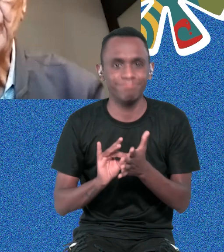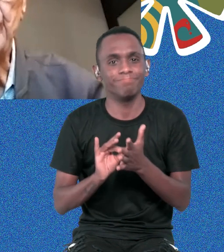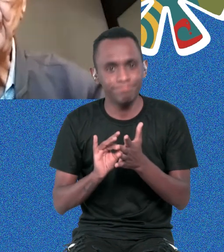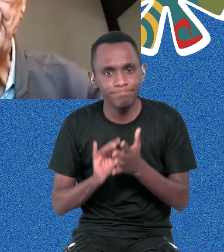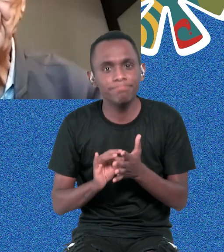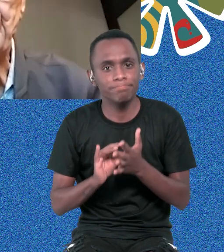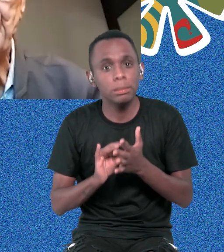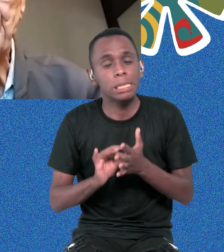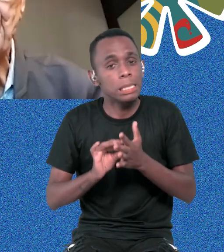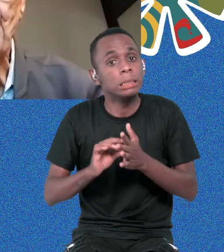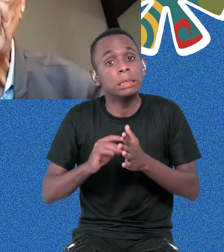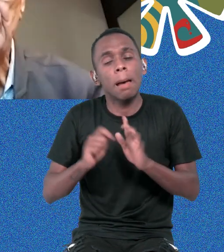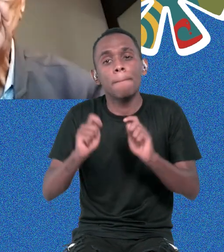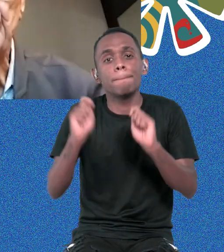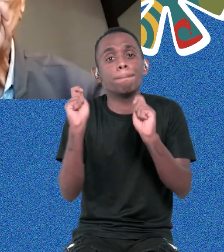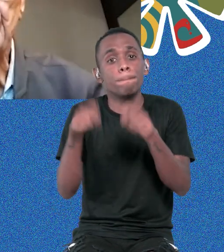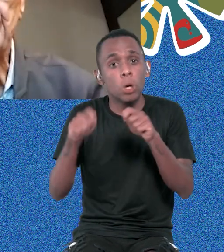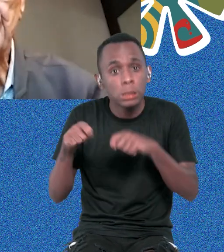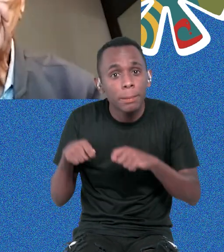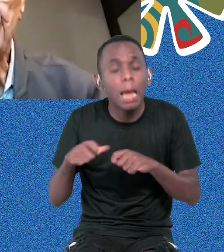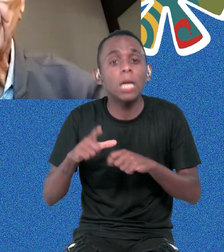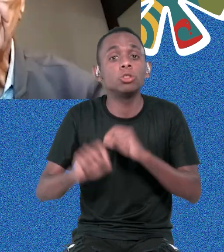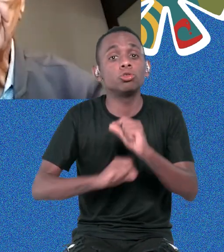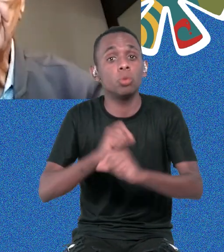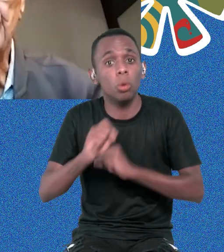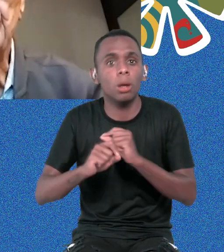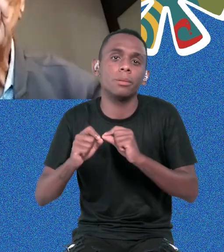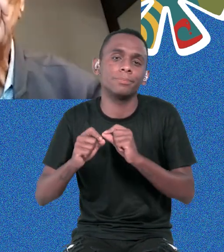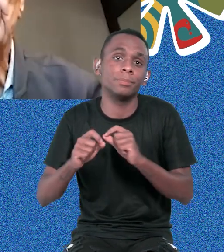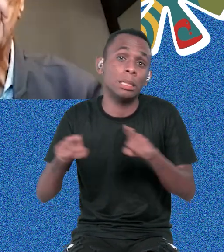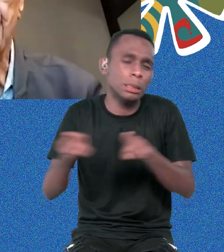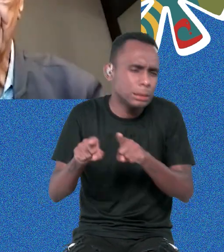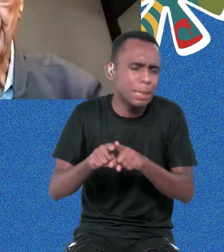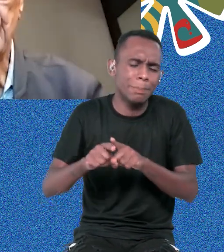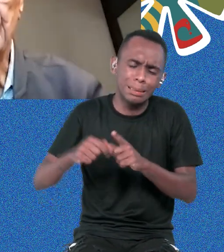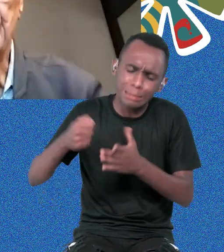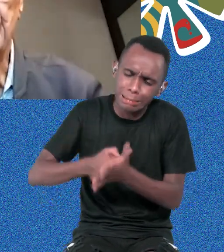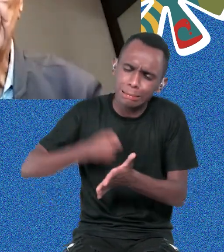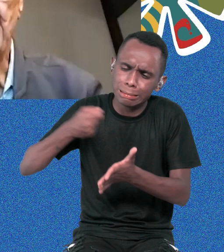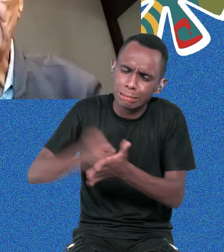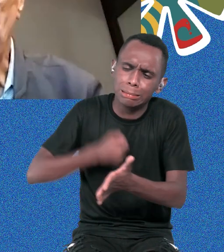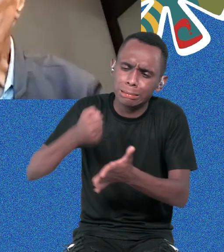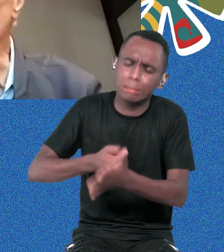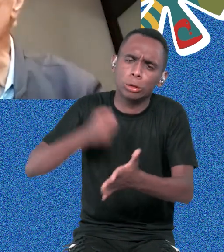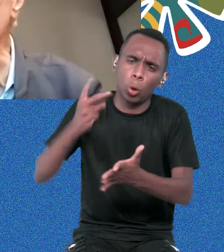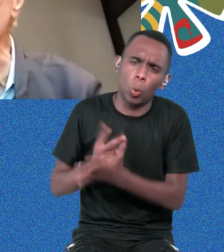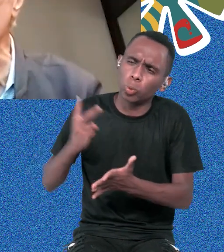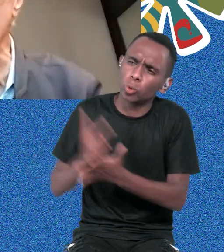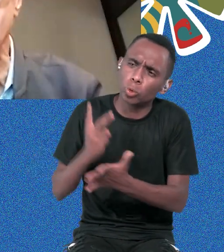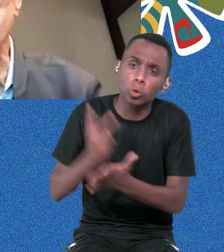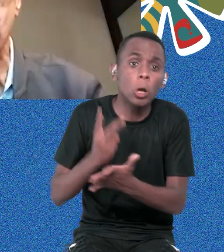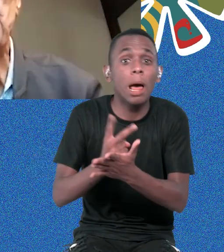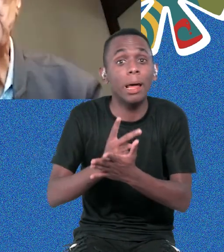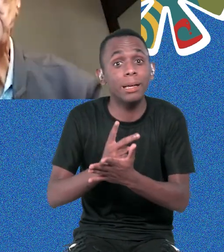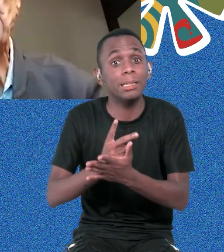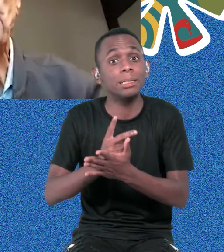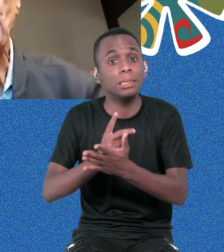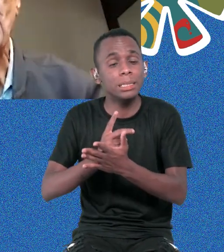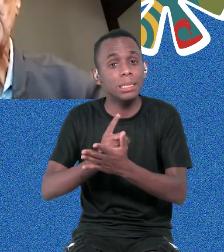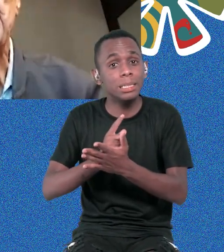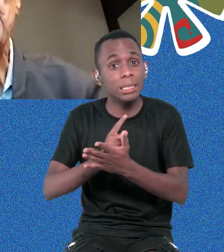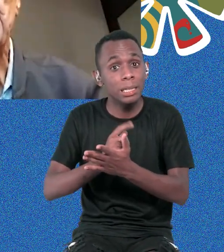ressignificar, na sua capacidade e na sua persistência de